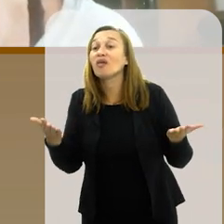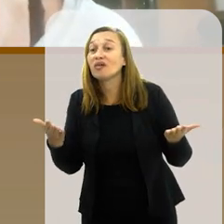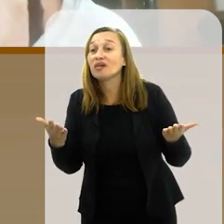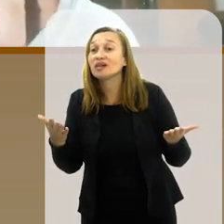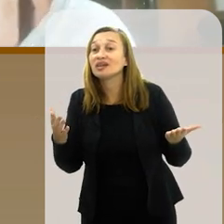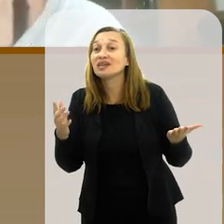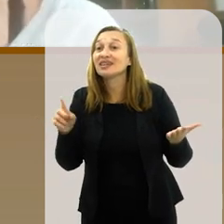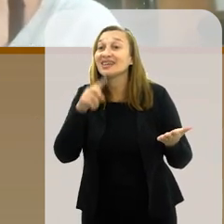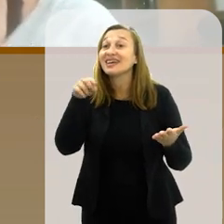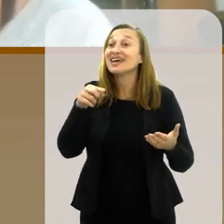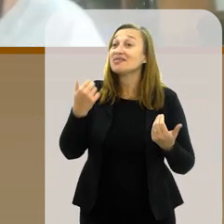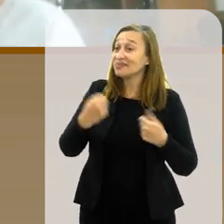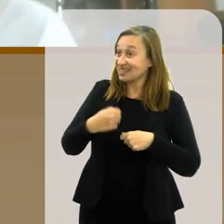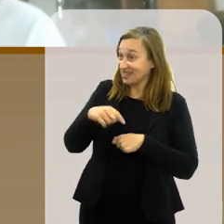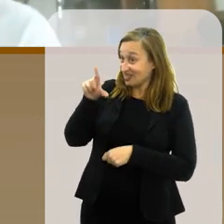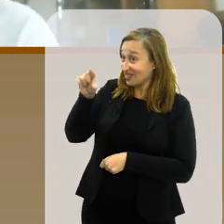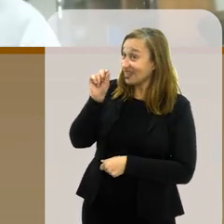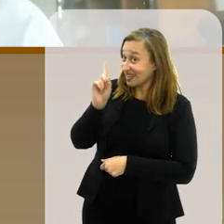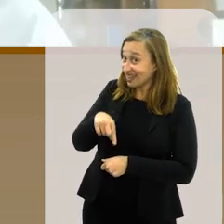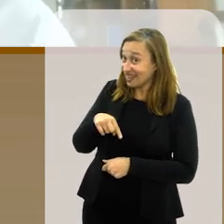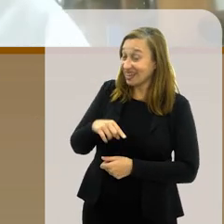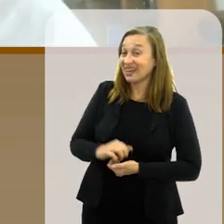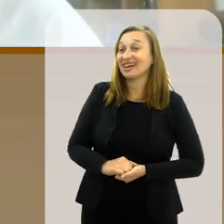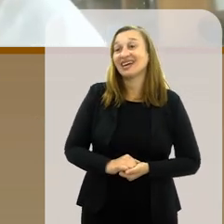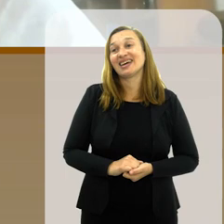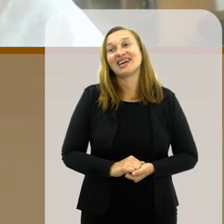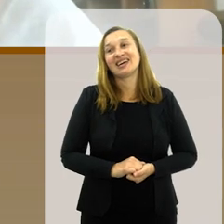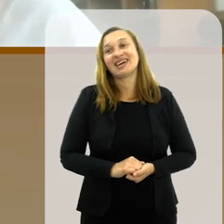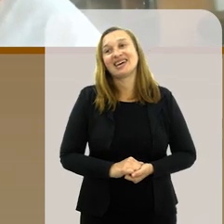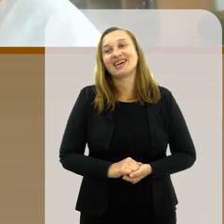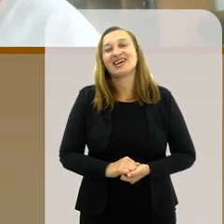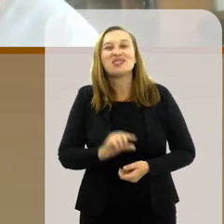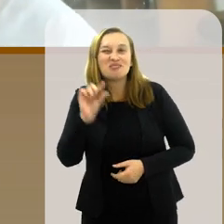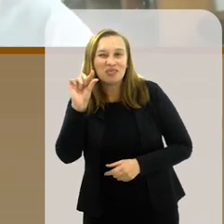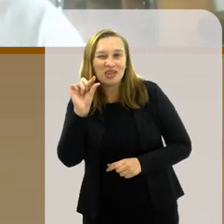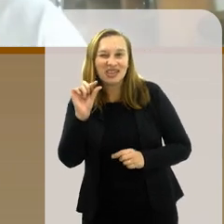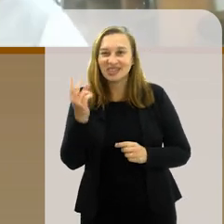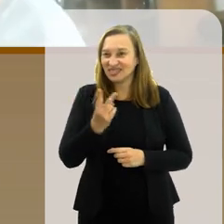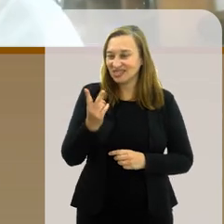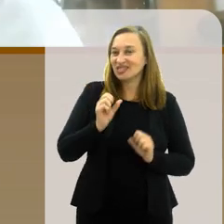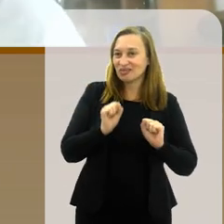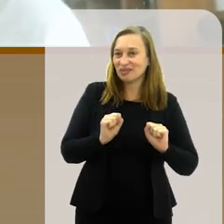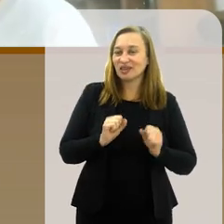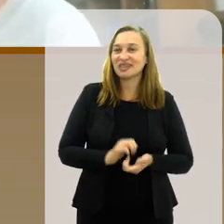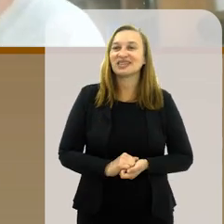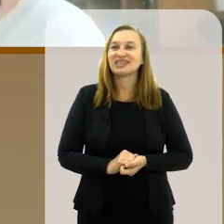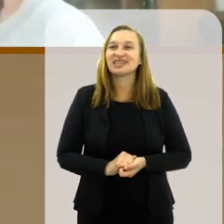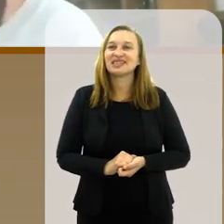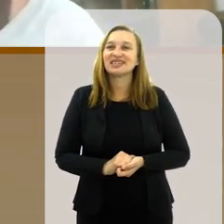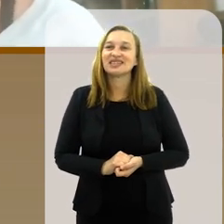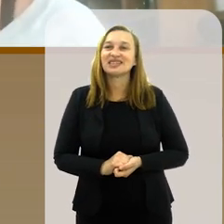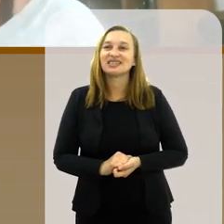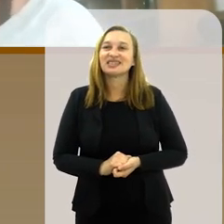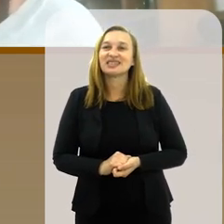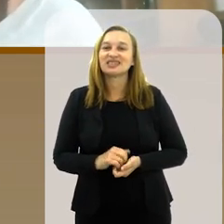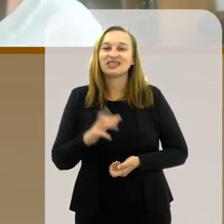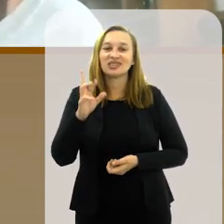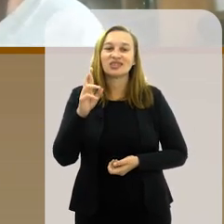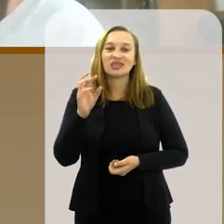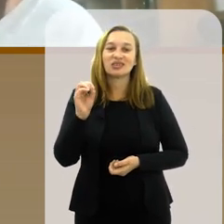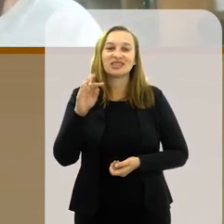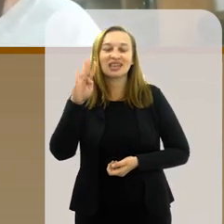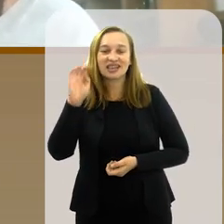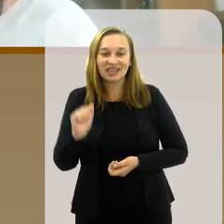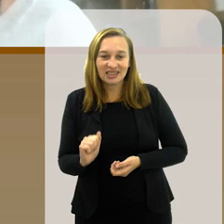lindo. é? A gente tem Um que pouco escolher, dos né? dois. Não, pode ser um pouquinho dos dois. Então